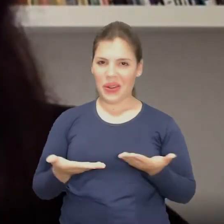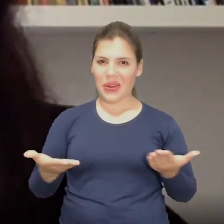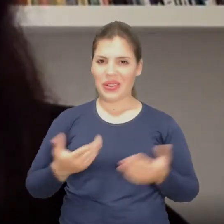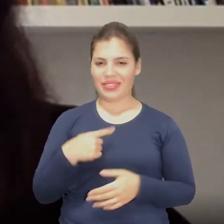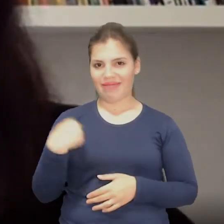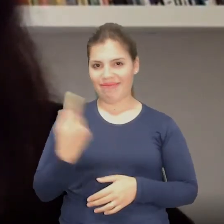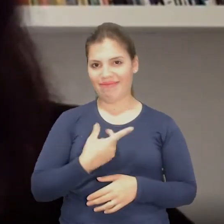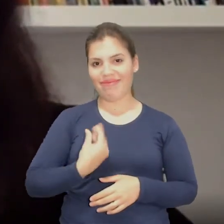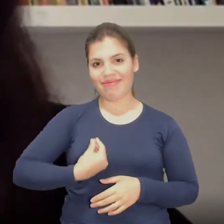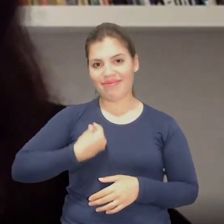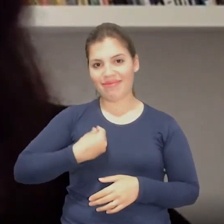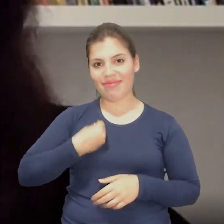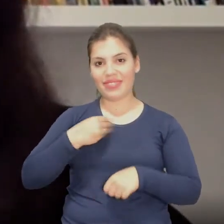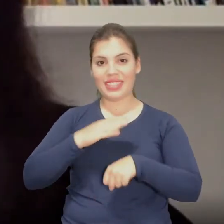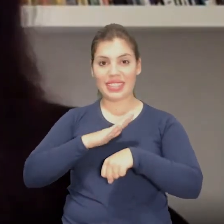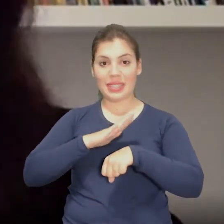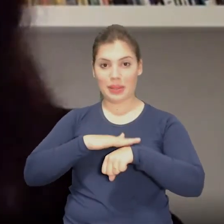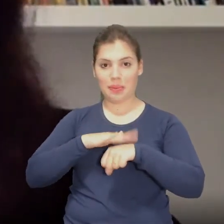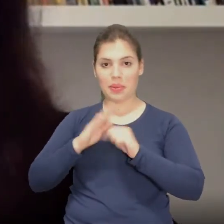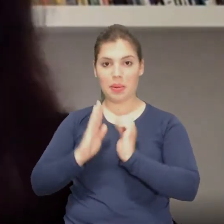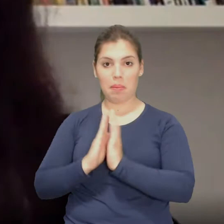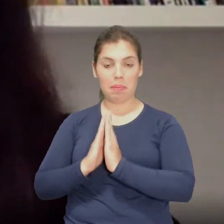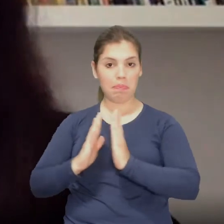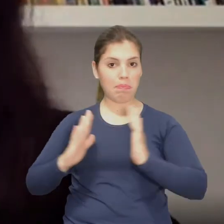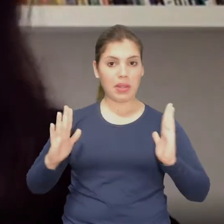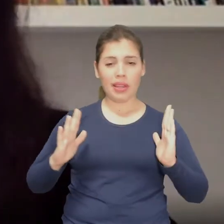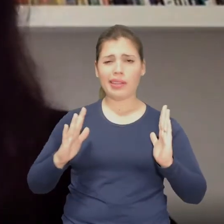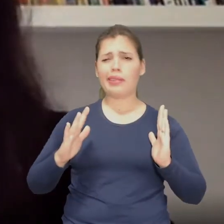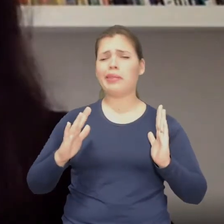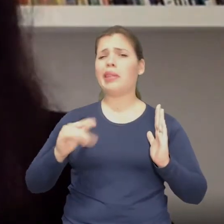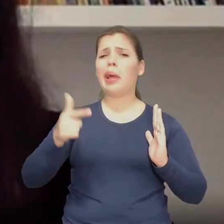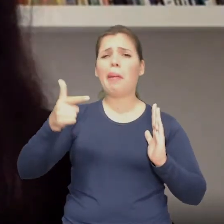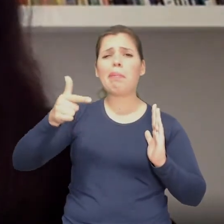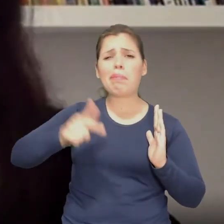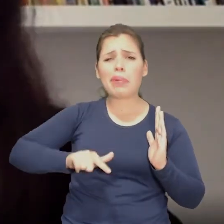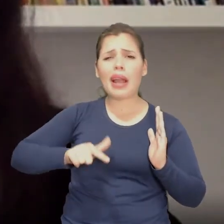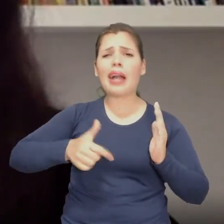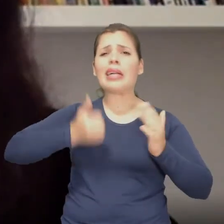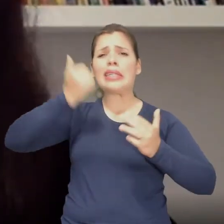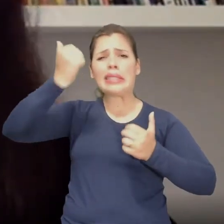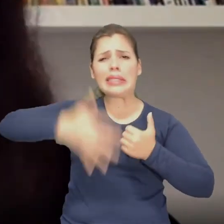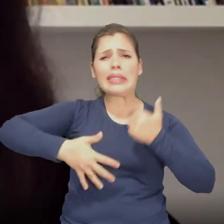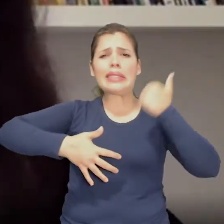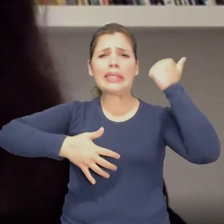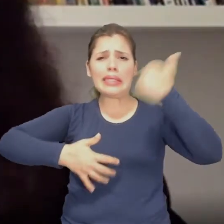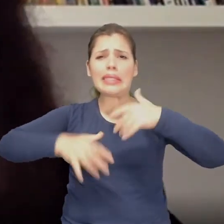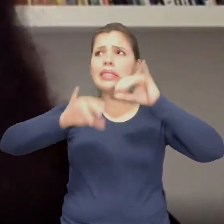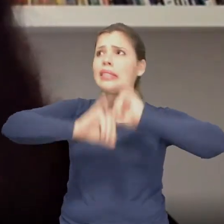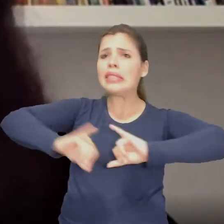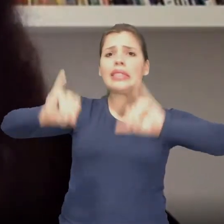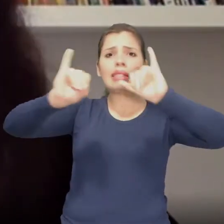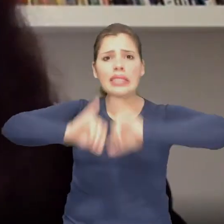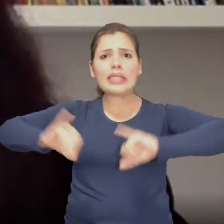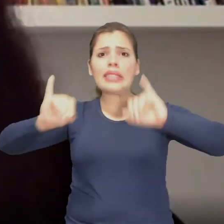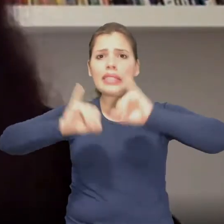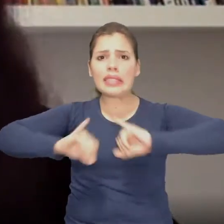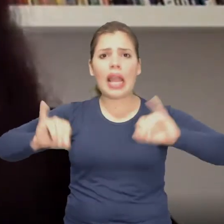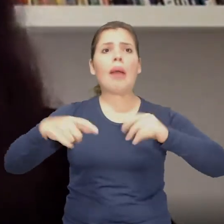um período em que eu acho que nunca se falou tanto em dieta, em alimentação, em emagrecimento. Eu acho que todos